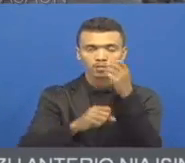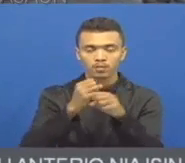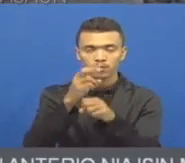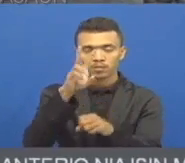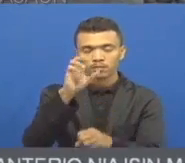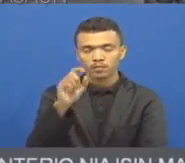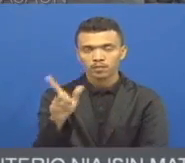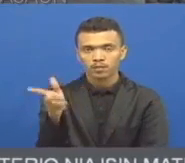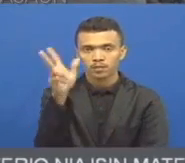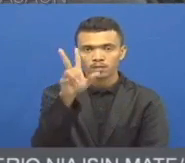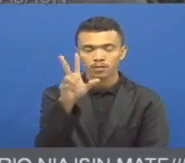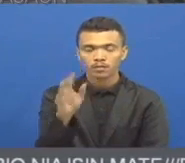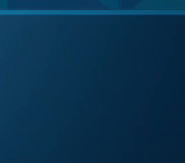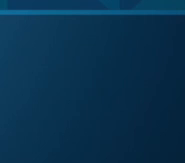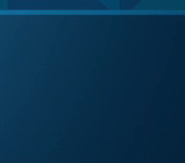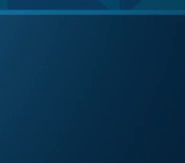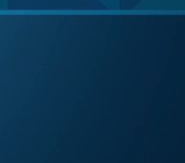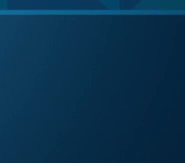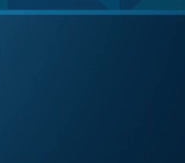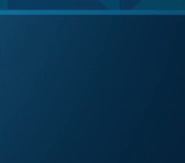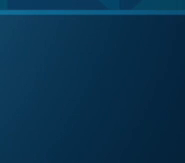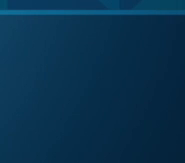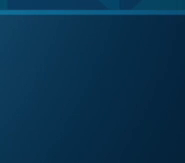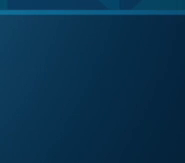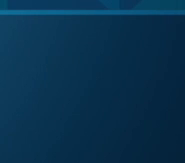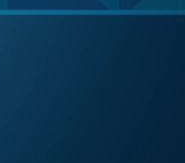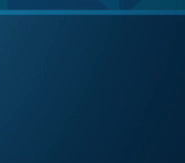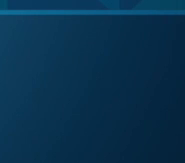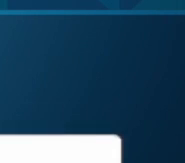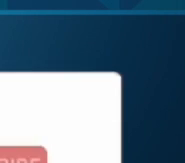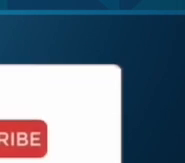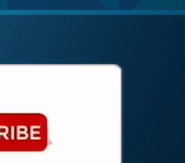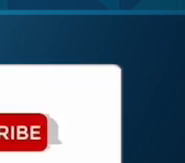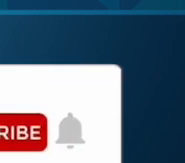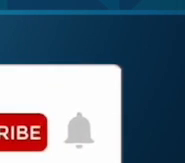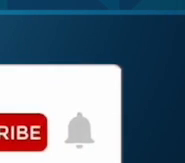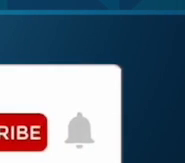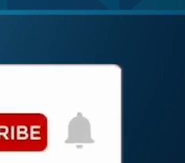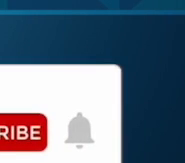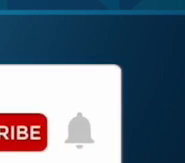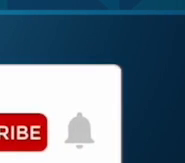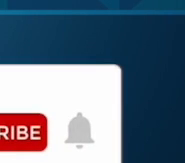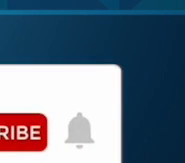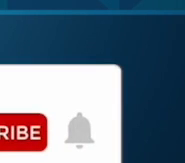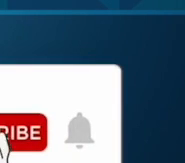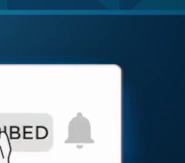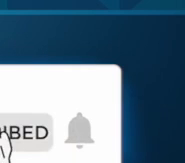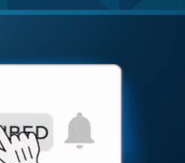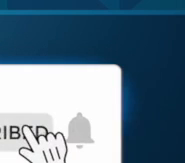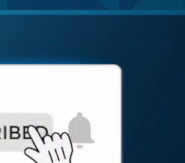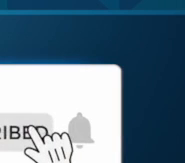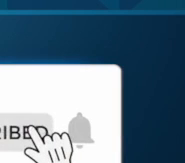Oekusi Ezidio Nono RTTL. Atuhetan informação factuais no atuais. Keta haluha